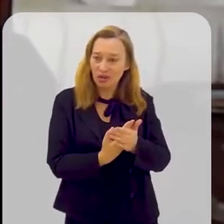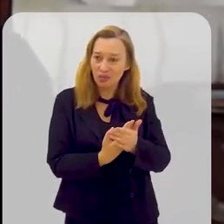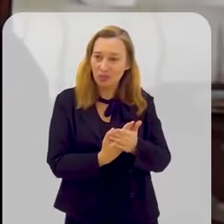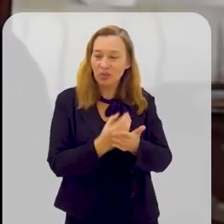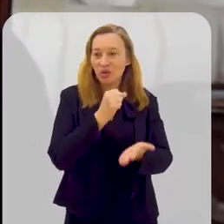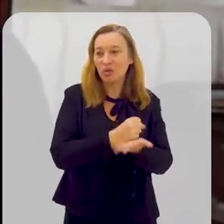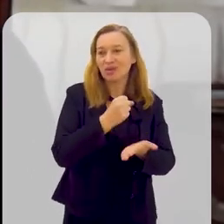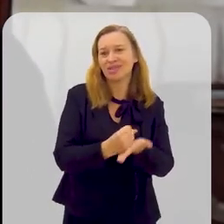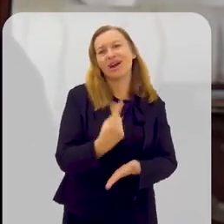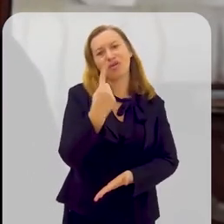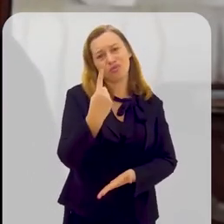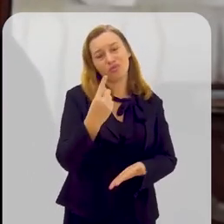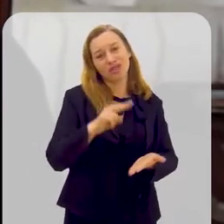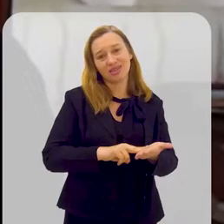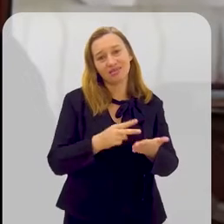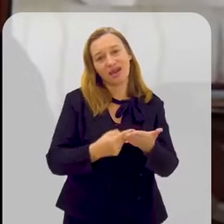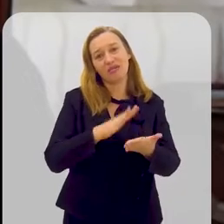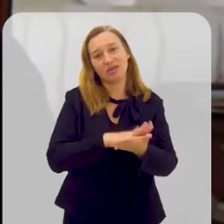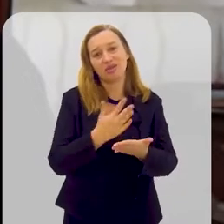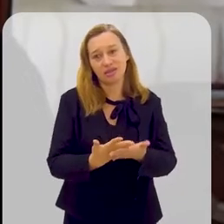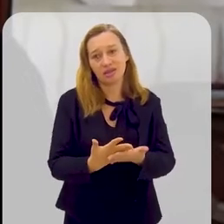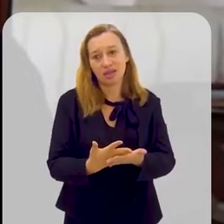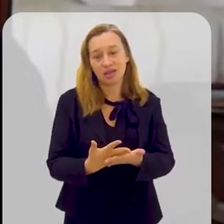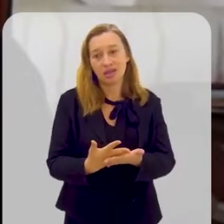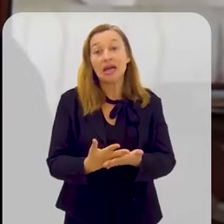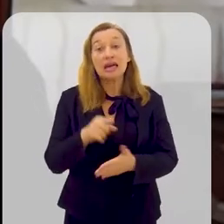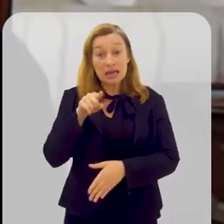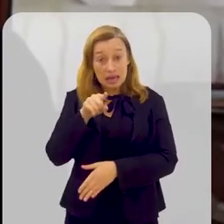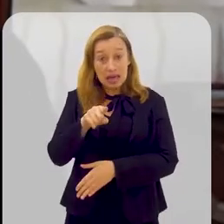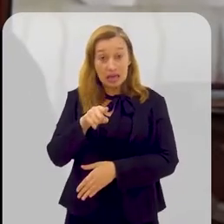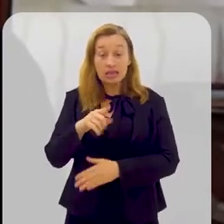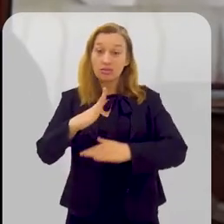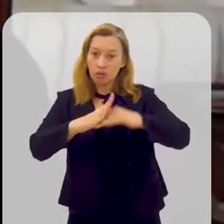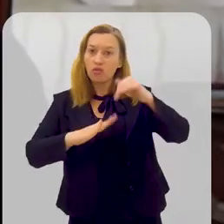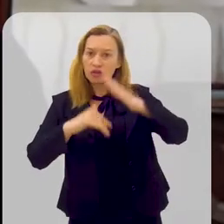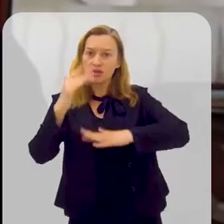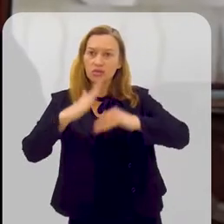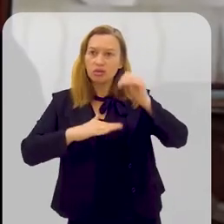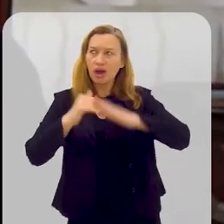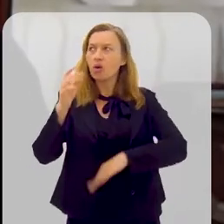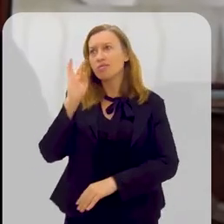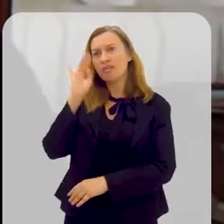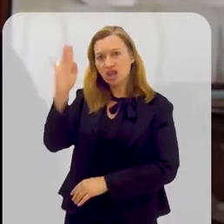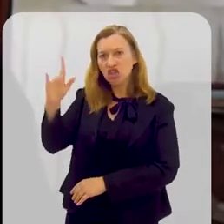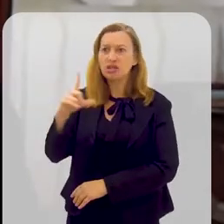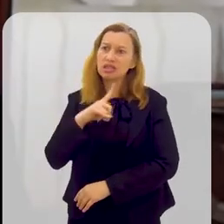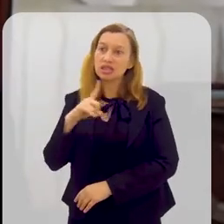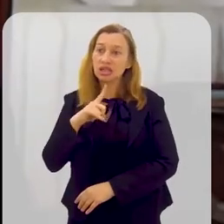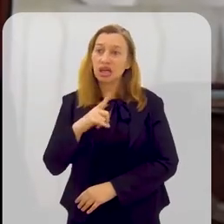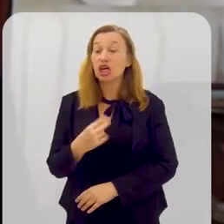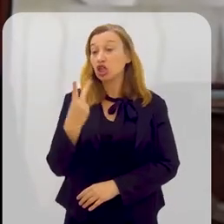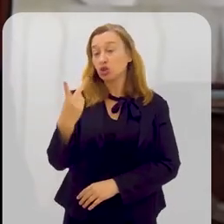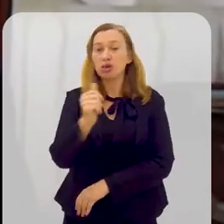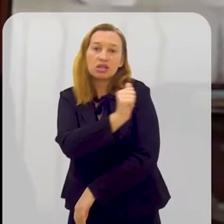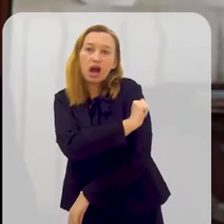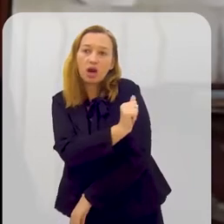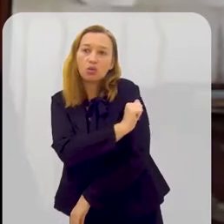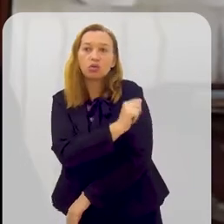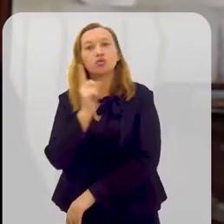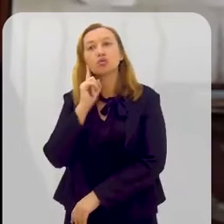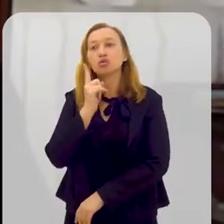consegue contratar um intérprete e este intérprete imagina se tem